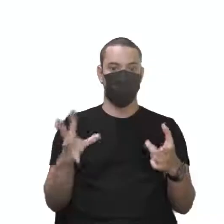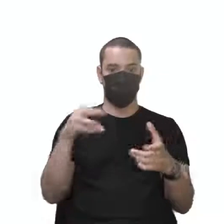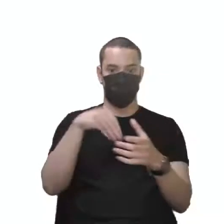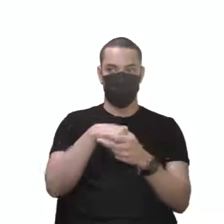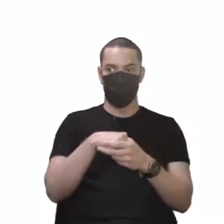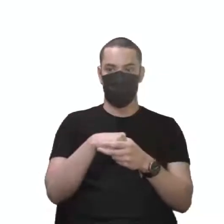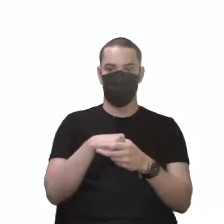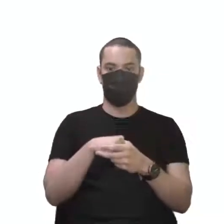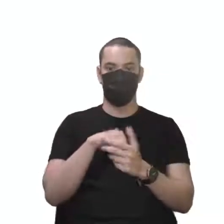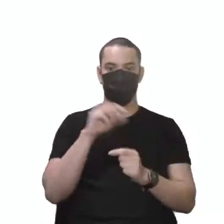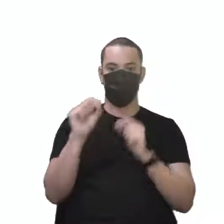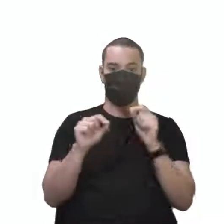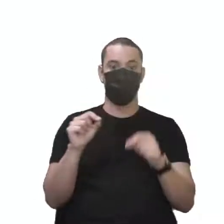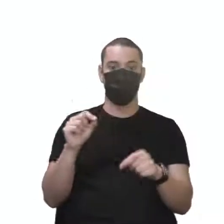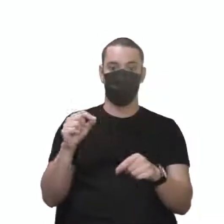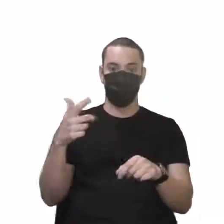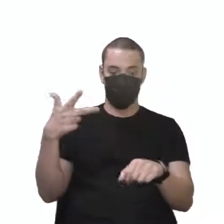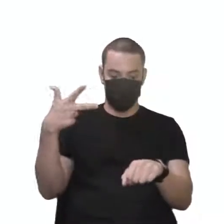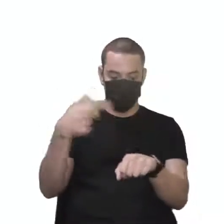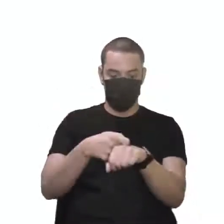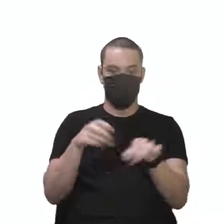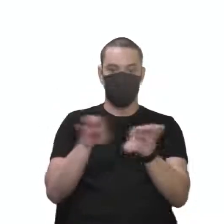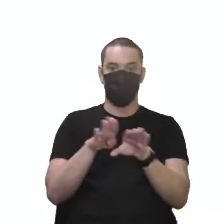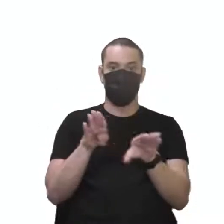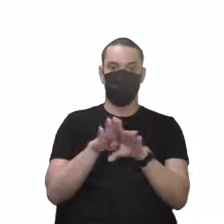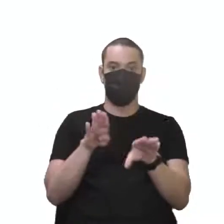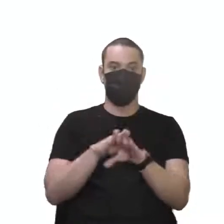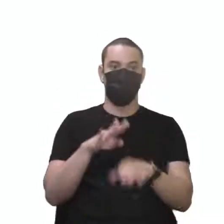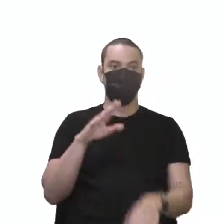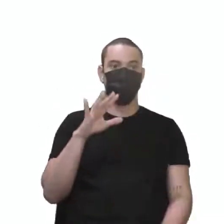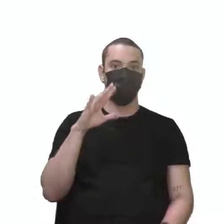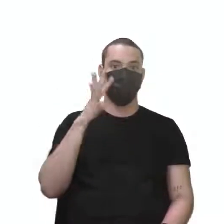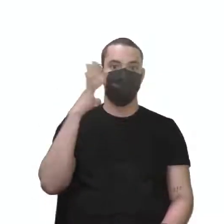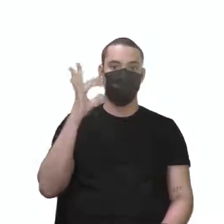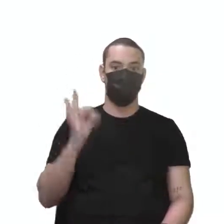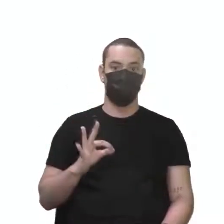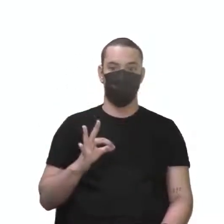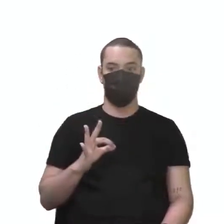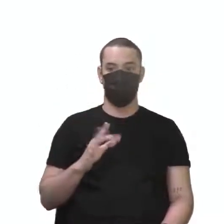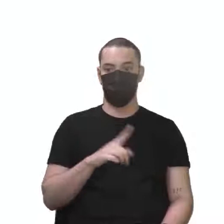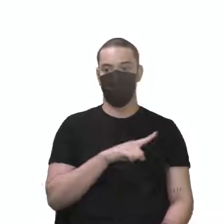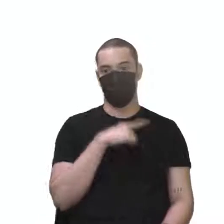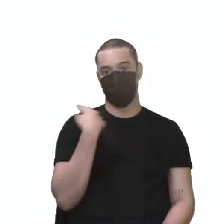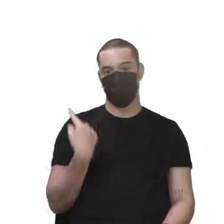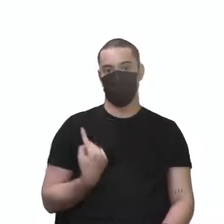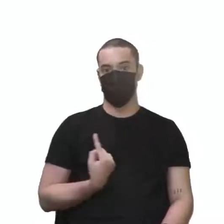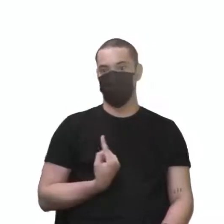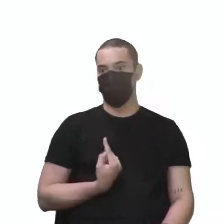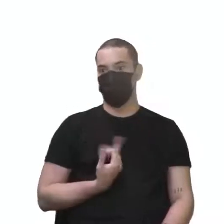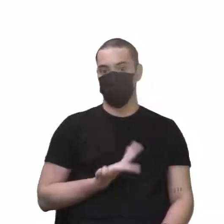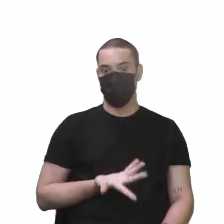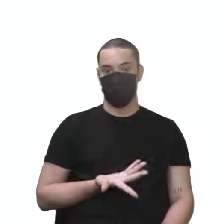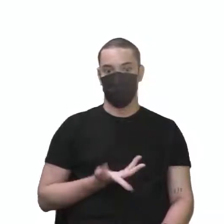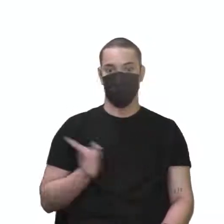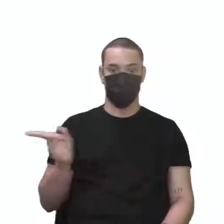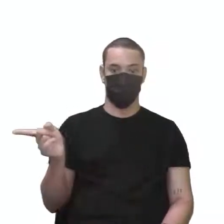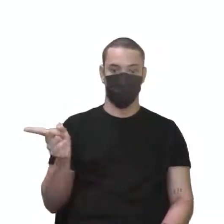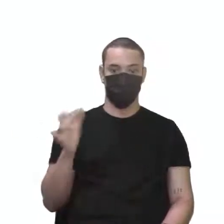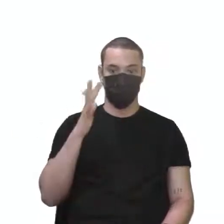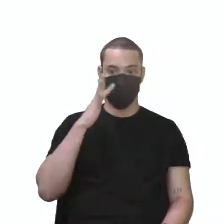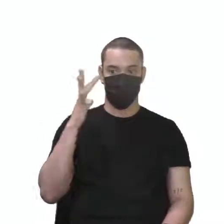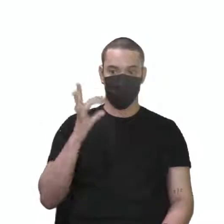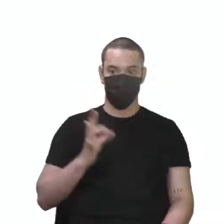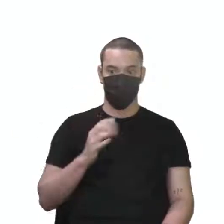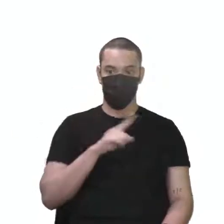injetaram também no camundongo. O que aconteceu com esse camundongo, professor? Ele morreu. E o que